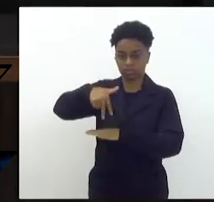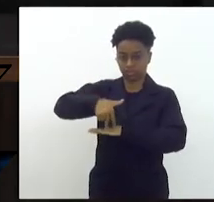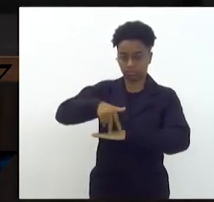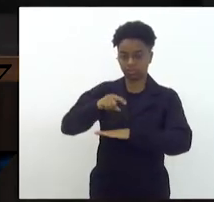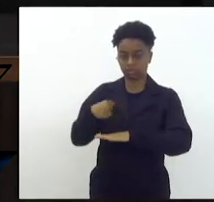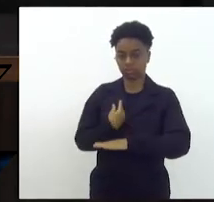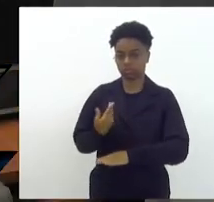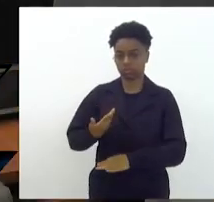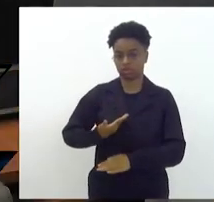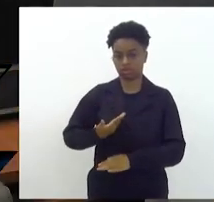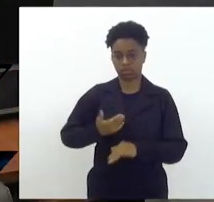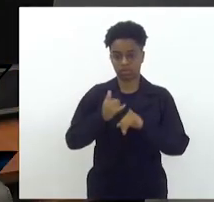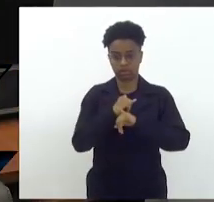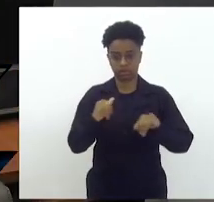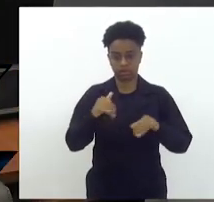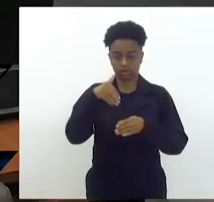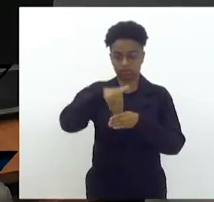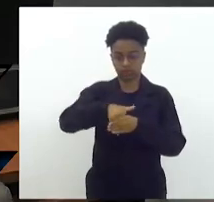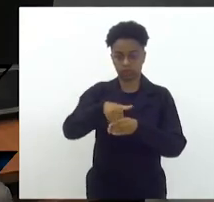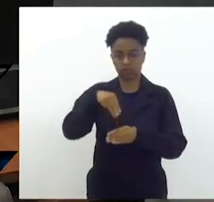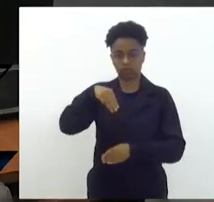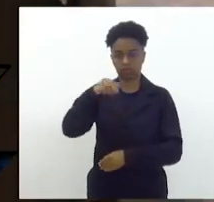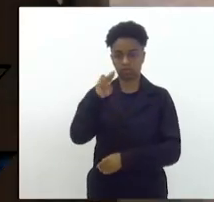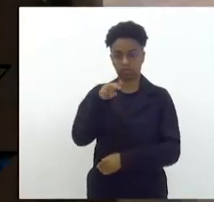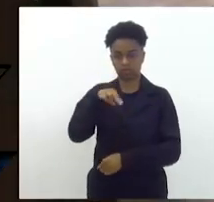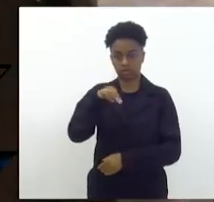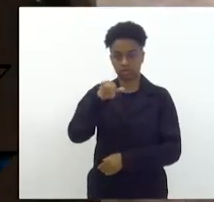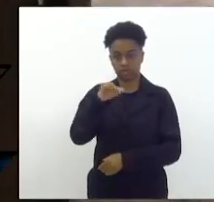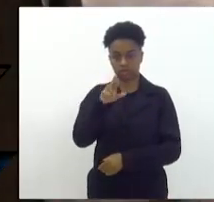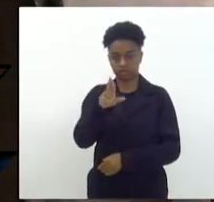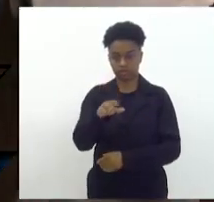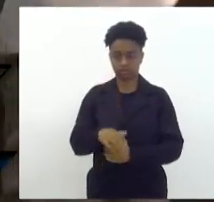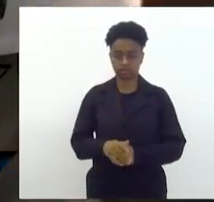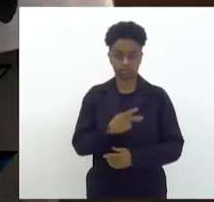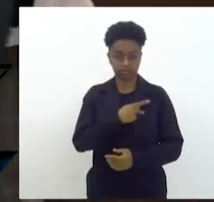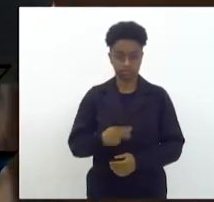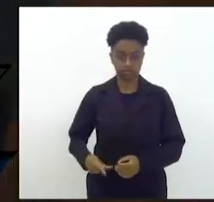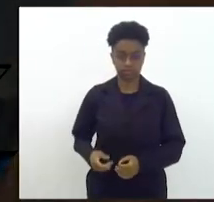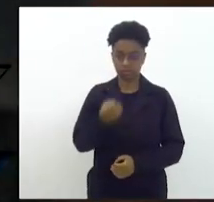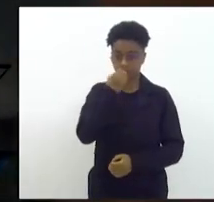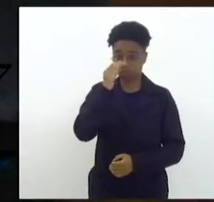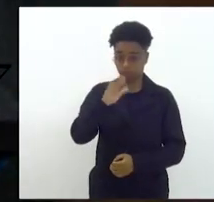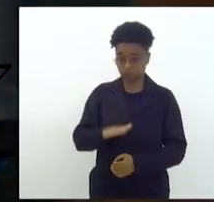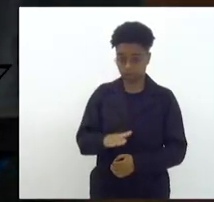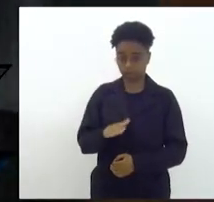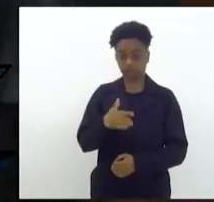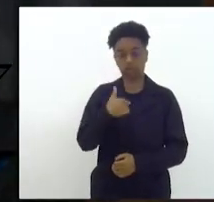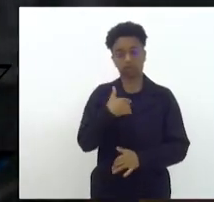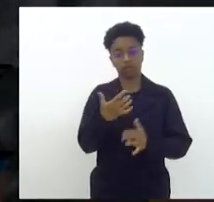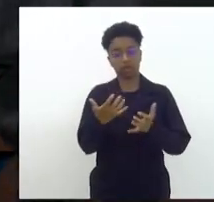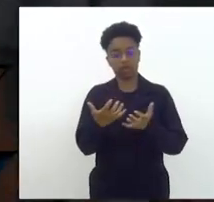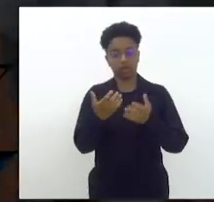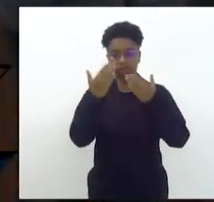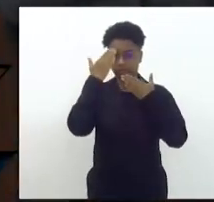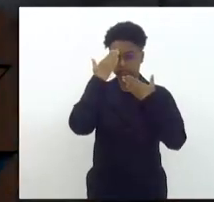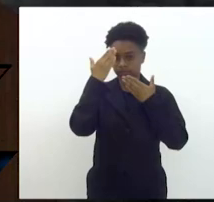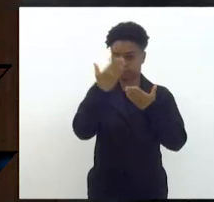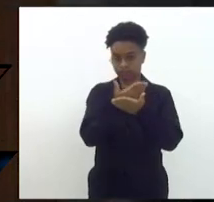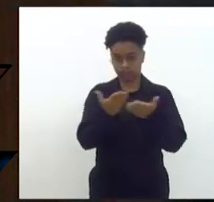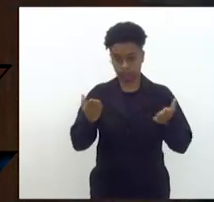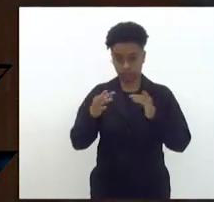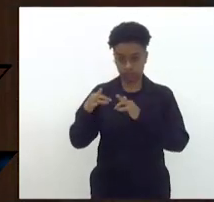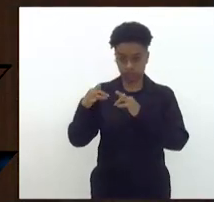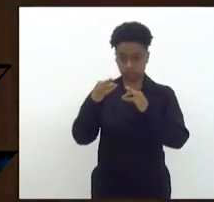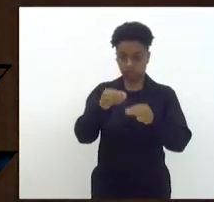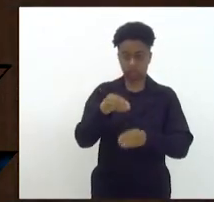querido amigo para declaração de voto Deputado Muniz Neto Presidente Boa tarde eu queria aqui agradecer todos os